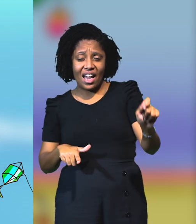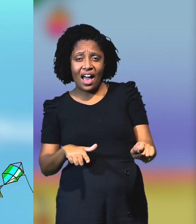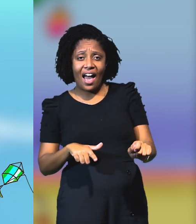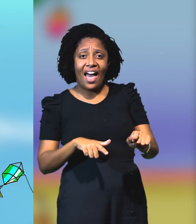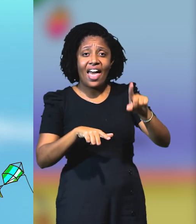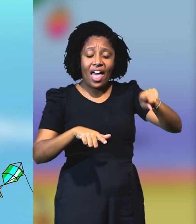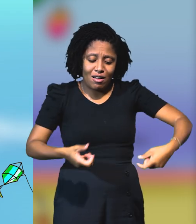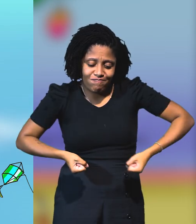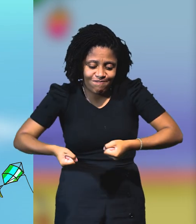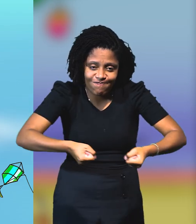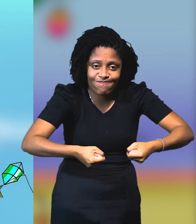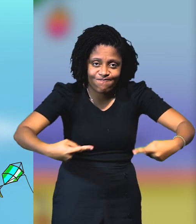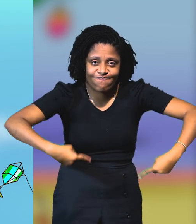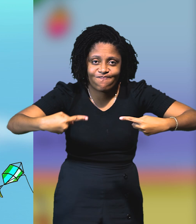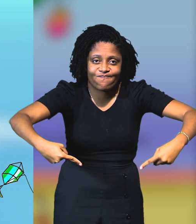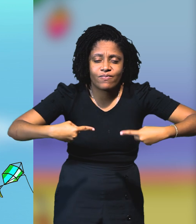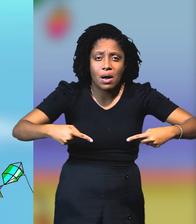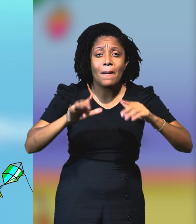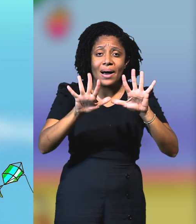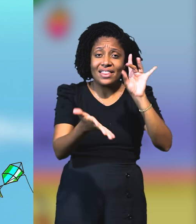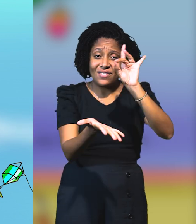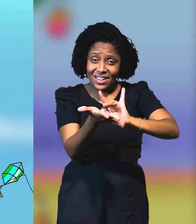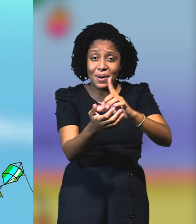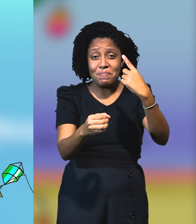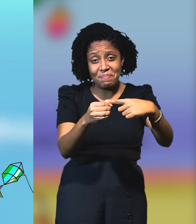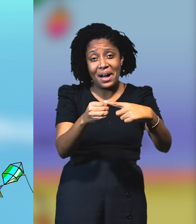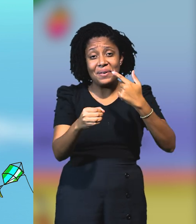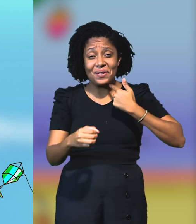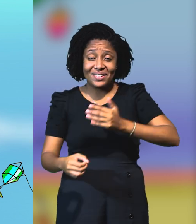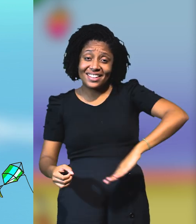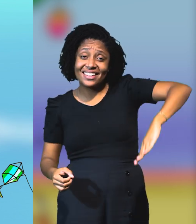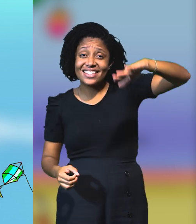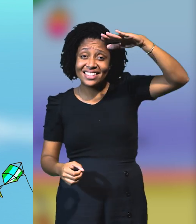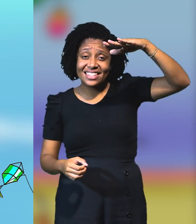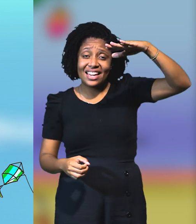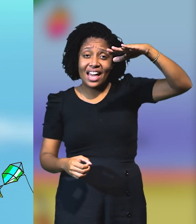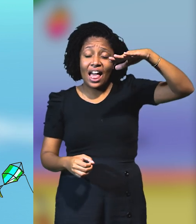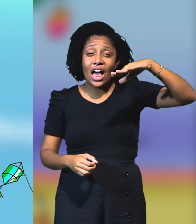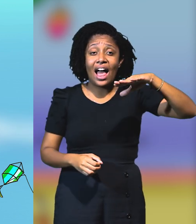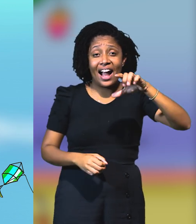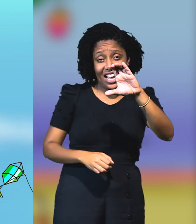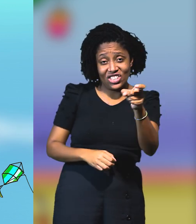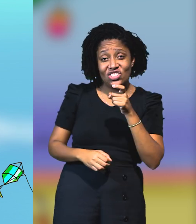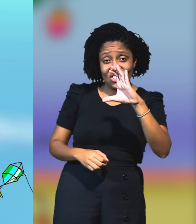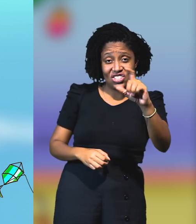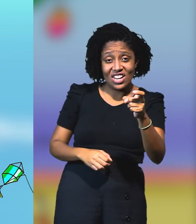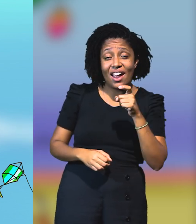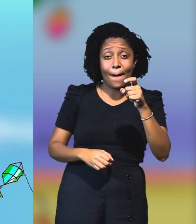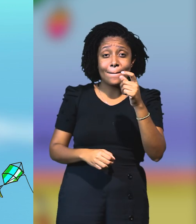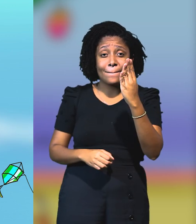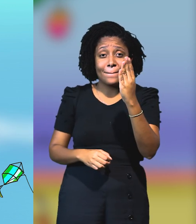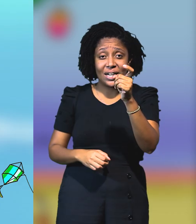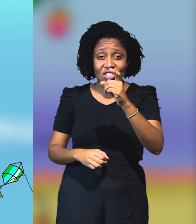carrinho de mão. Mas, na verdade, é o bairro onde eu cresci que fica em Duque de Caxias, na